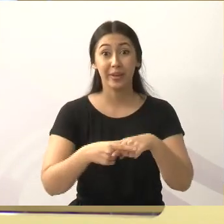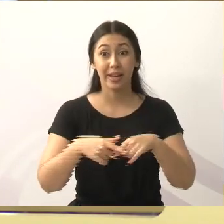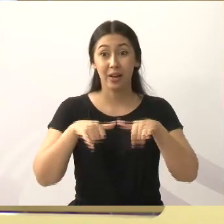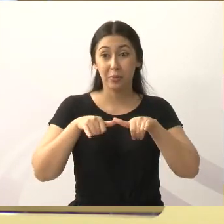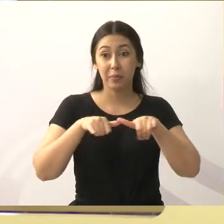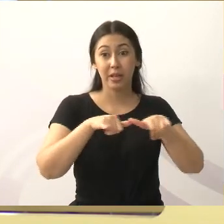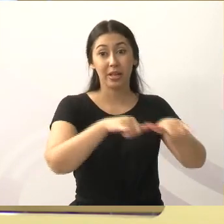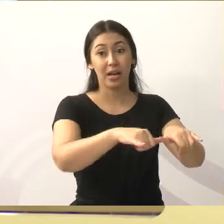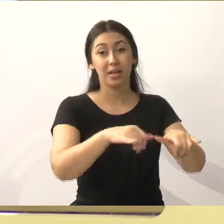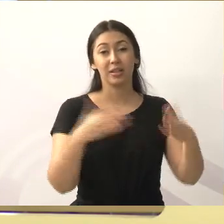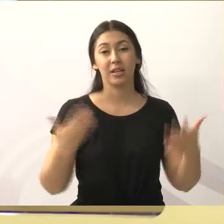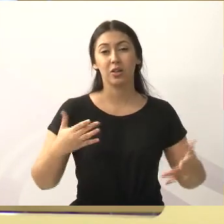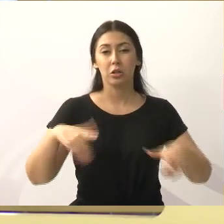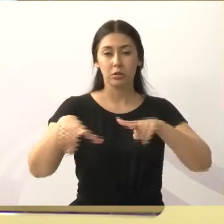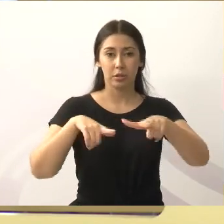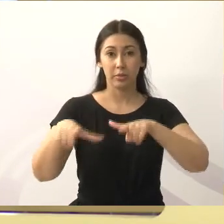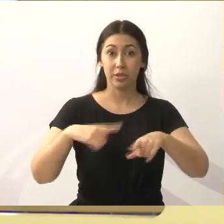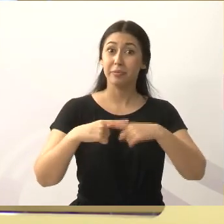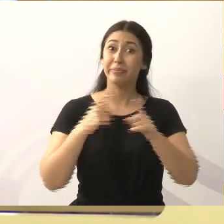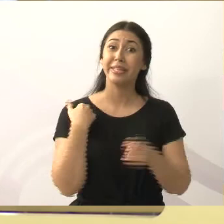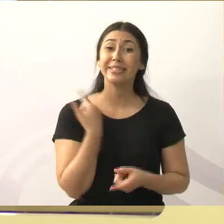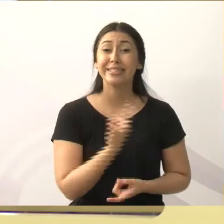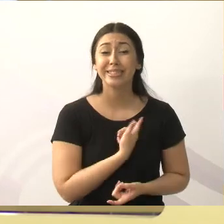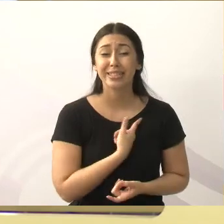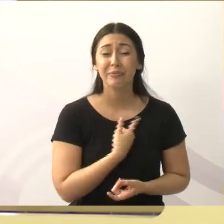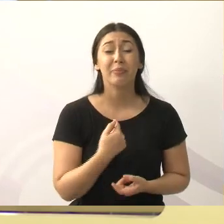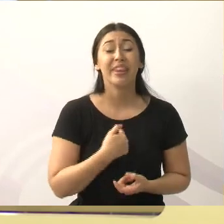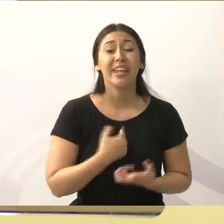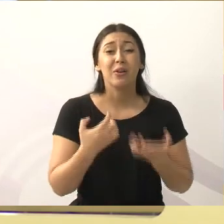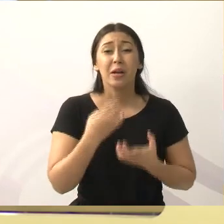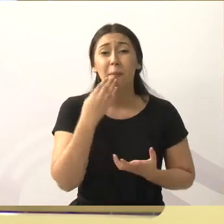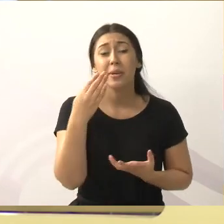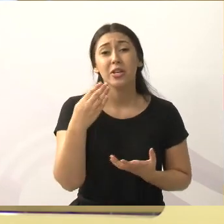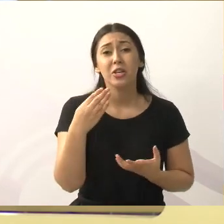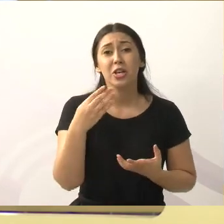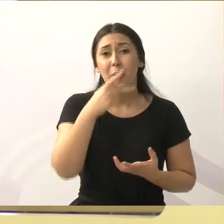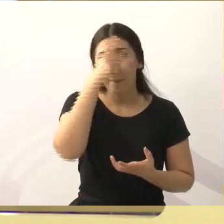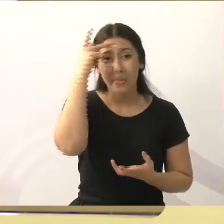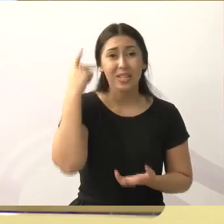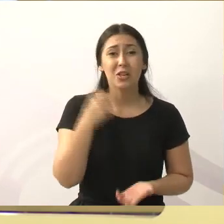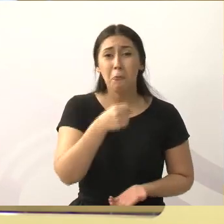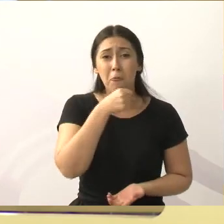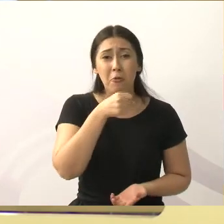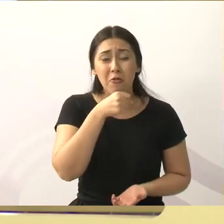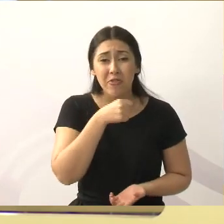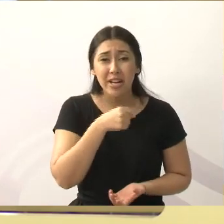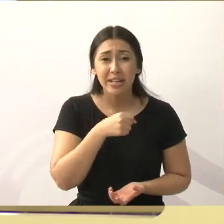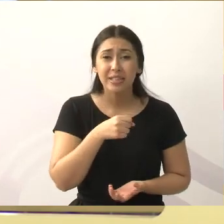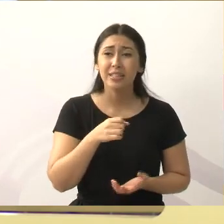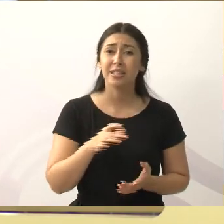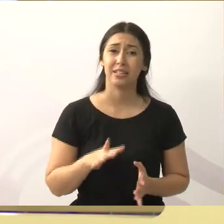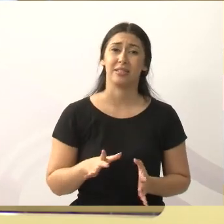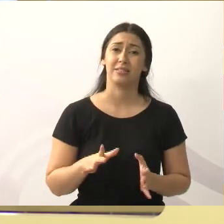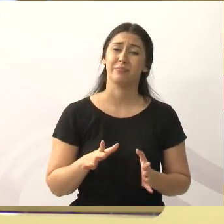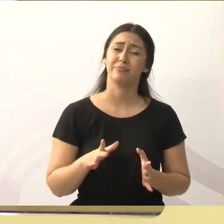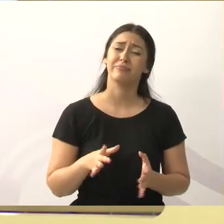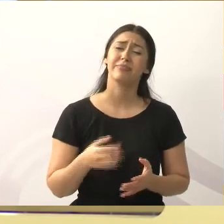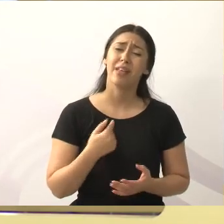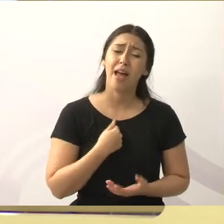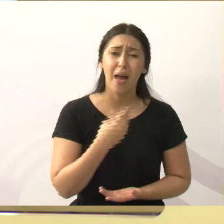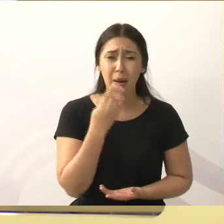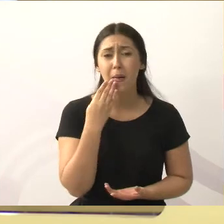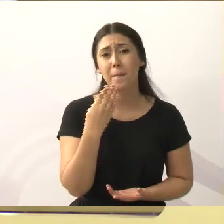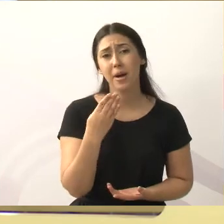a trabalhar, mas pedir para os idosos. Né, muitos trabalhadores me procuram dizendo que está andando muito lotado à frente. Pedir para os idosos,